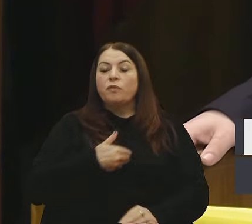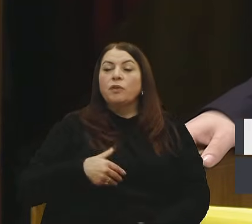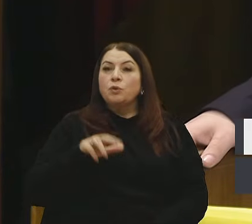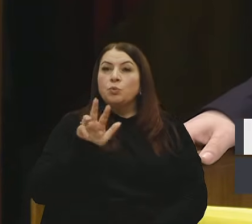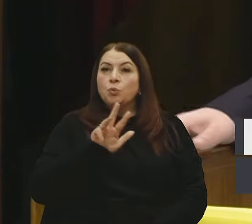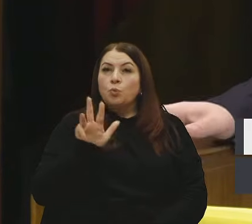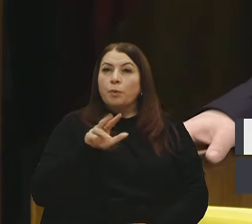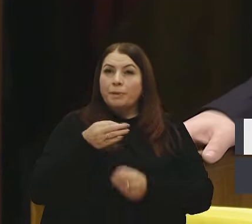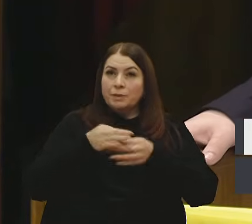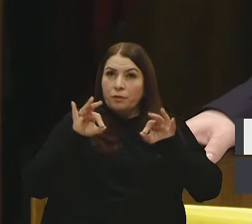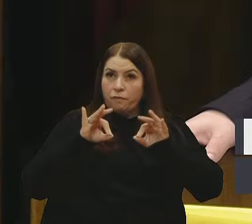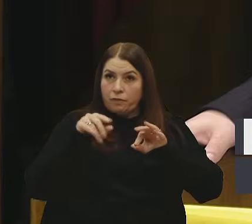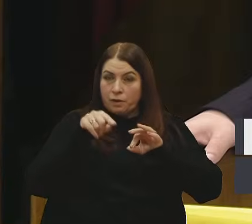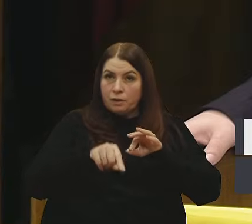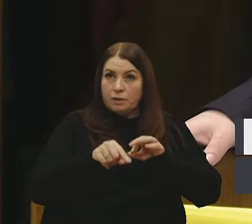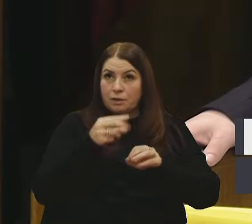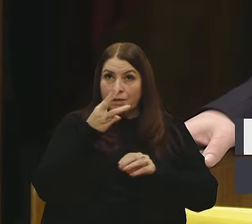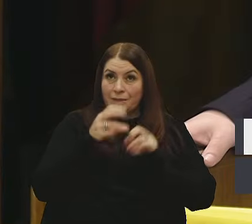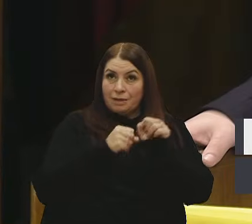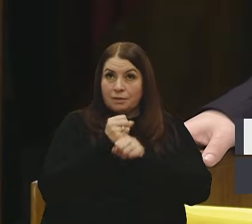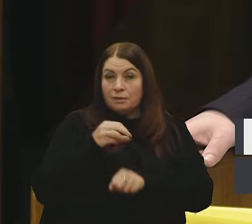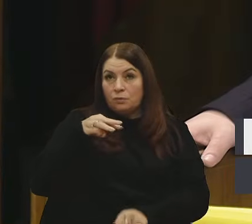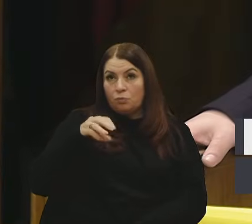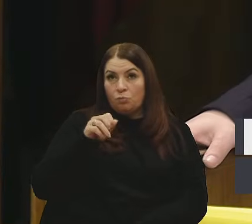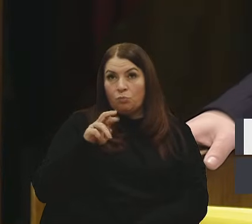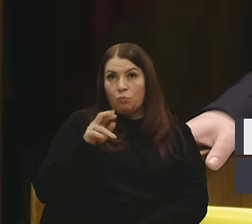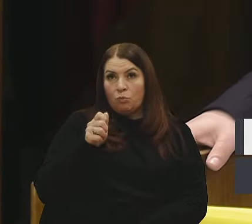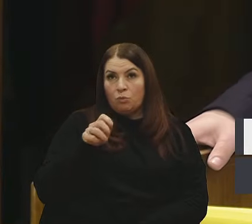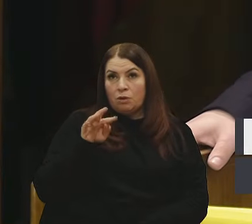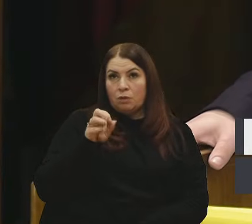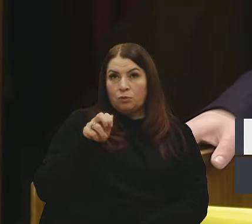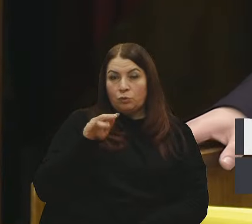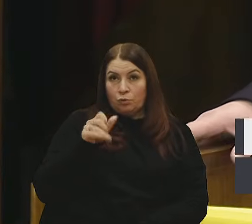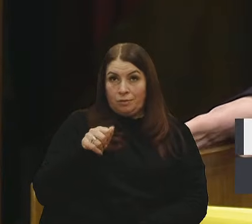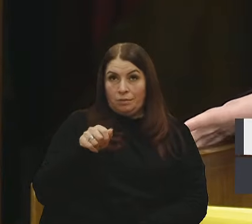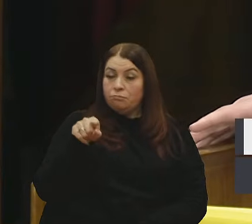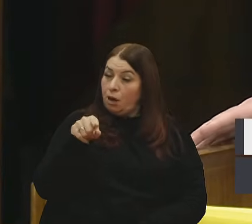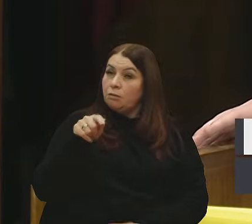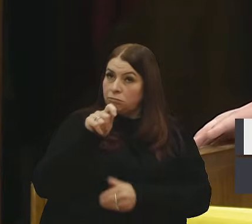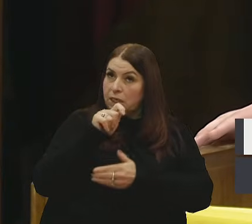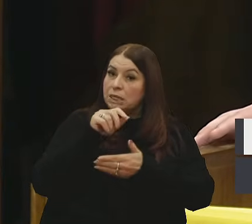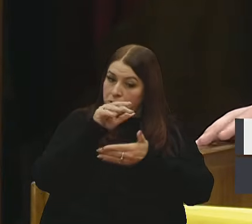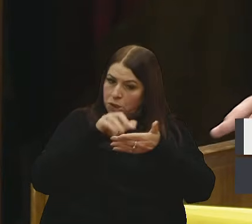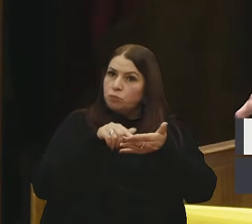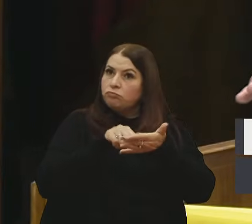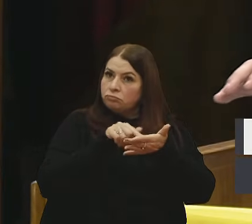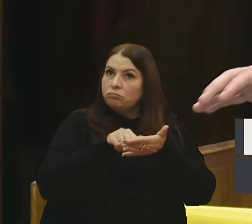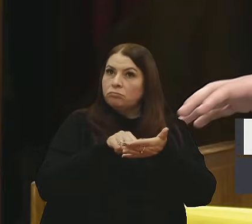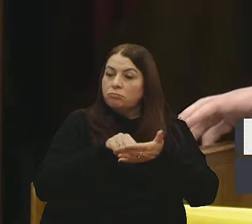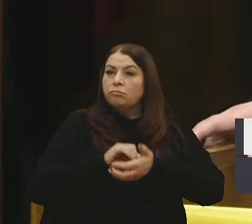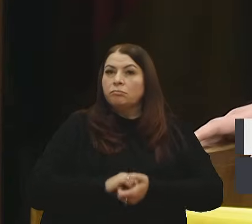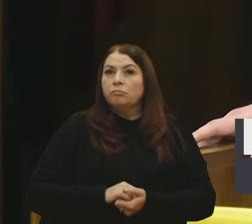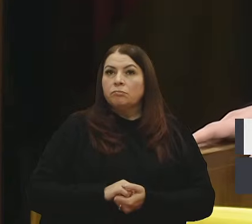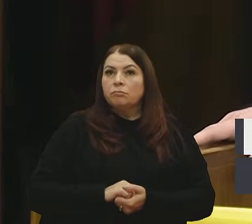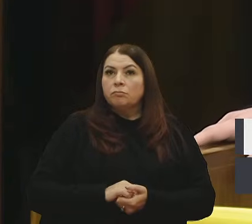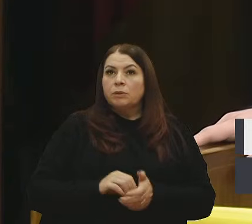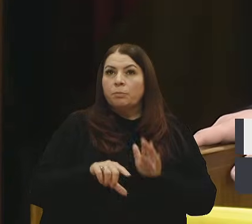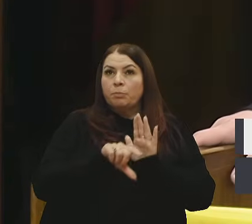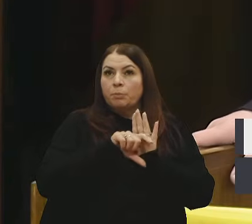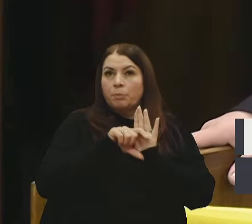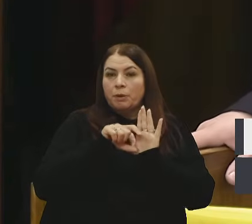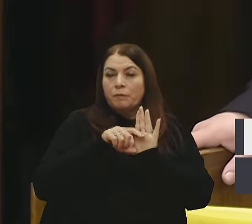o Rio Grande do Sul, dando 3 anos de moratória. E aqui está escrito, tá? Parágrafo